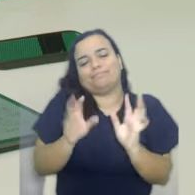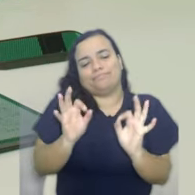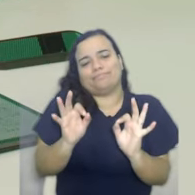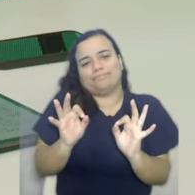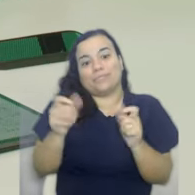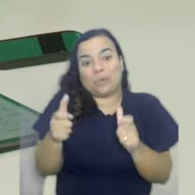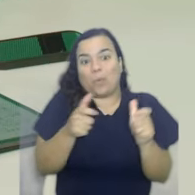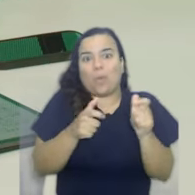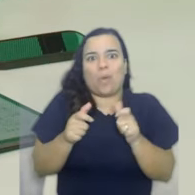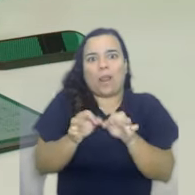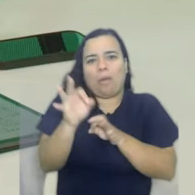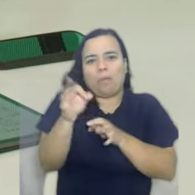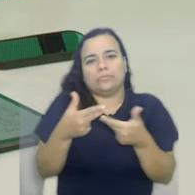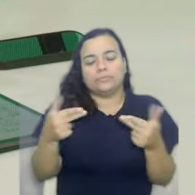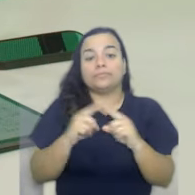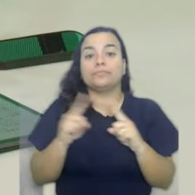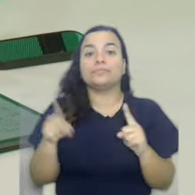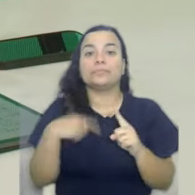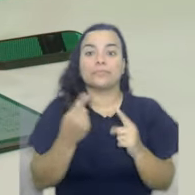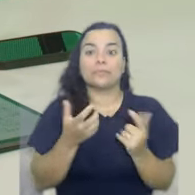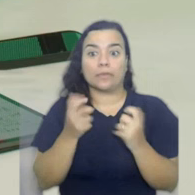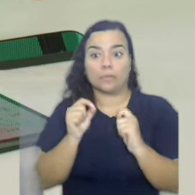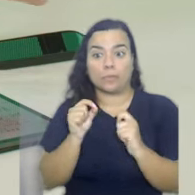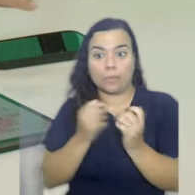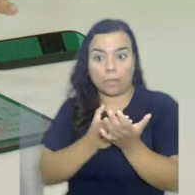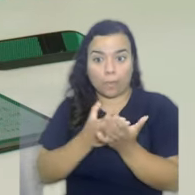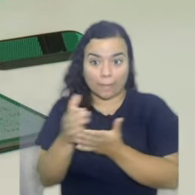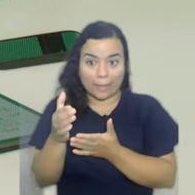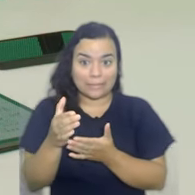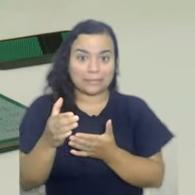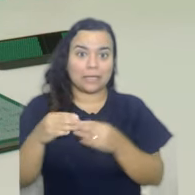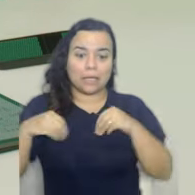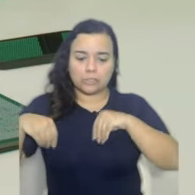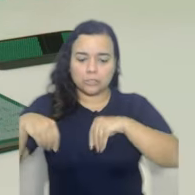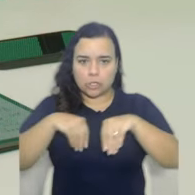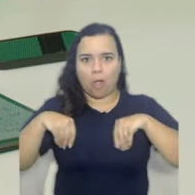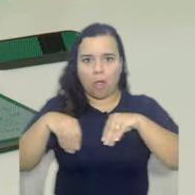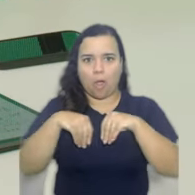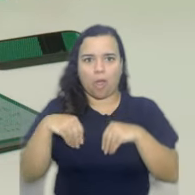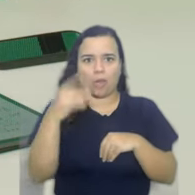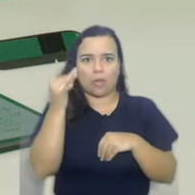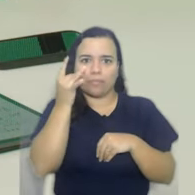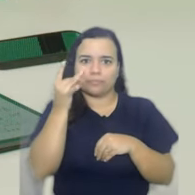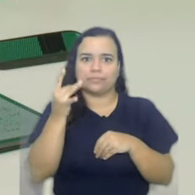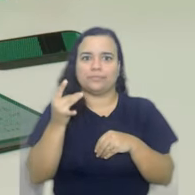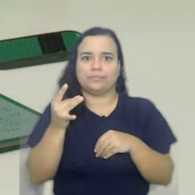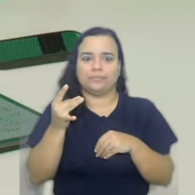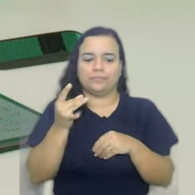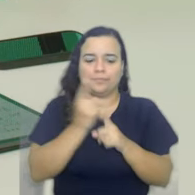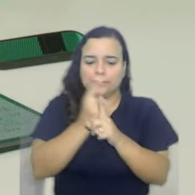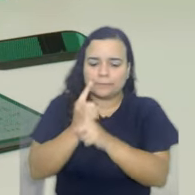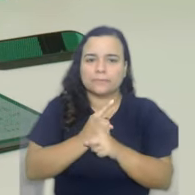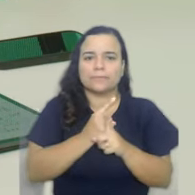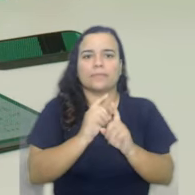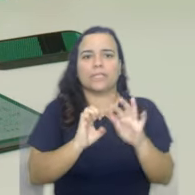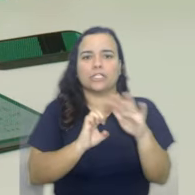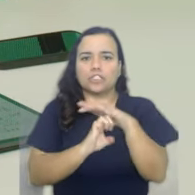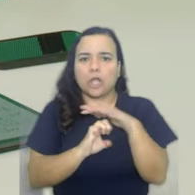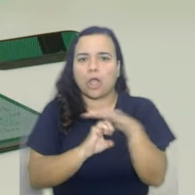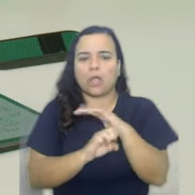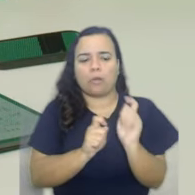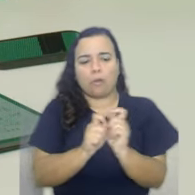gente quer ter desde a tomada de amostra de solo todo o controle de estoque compras